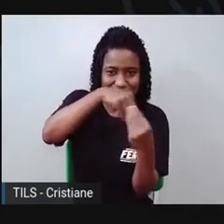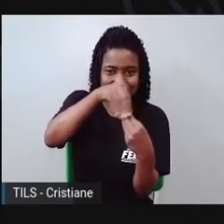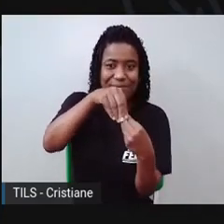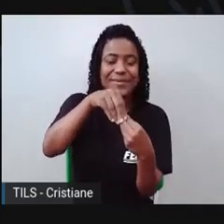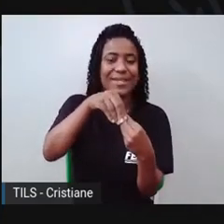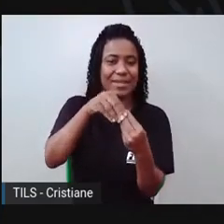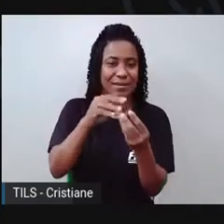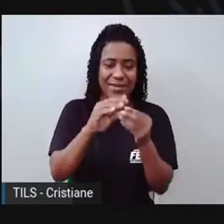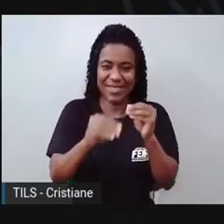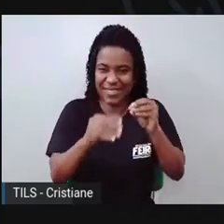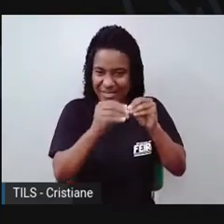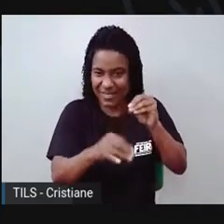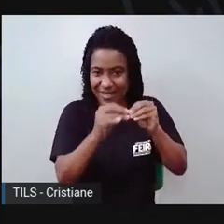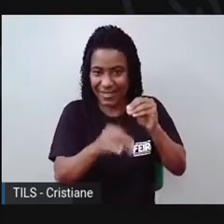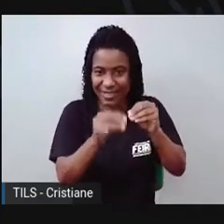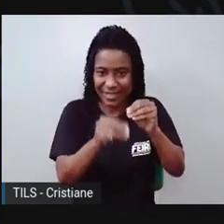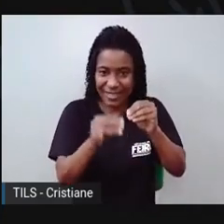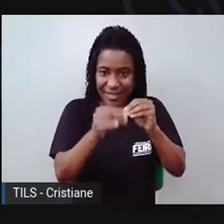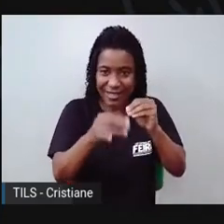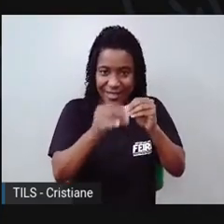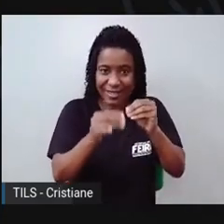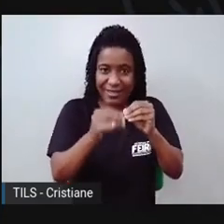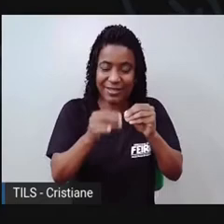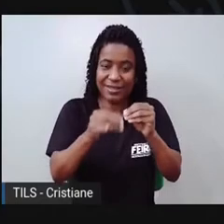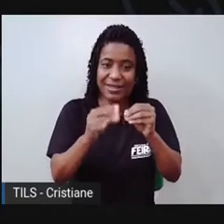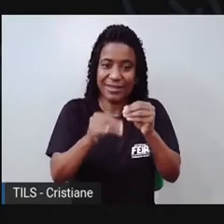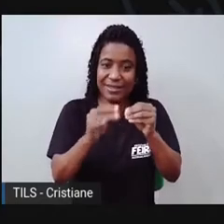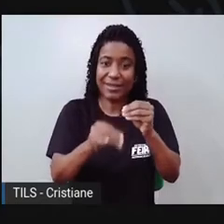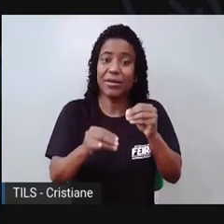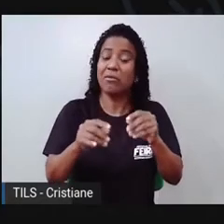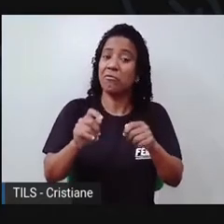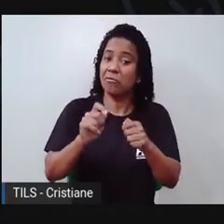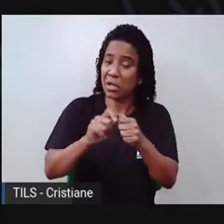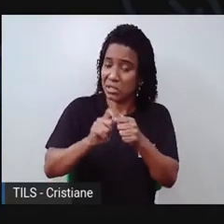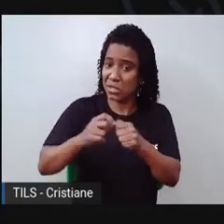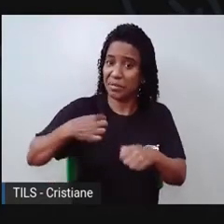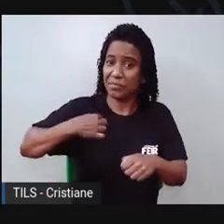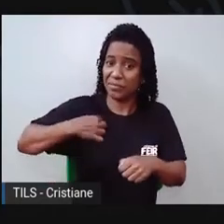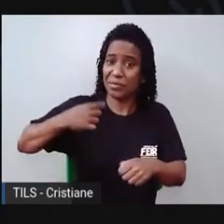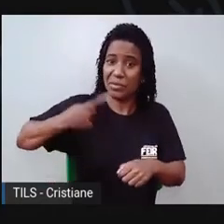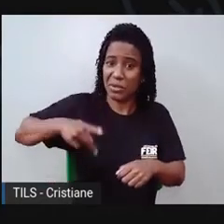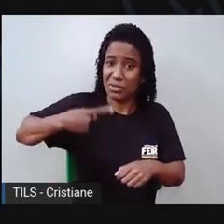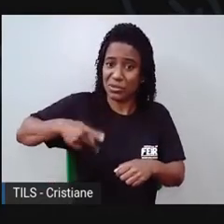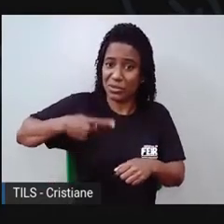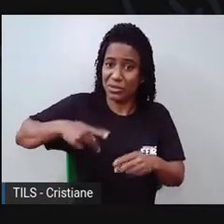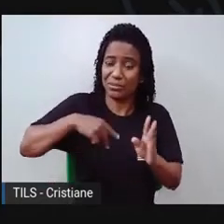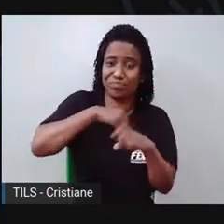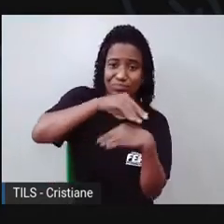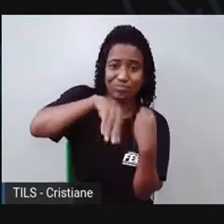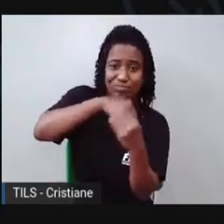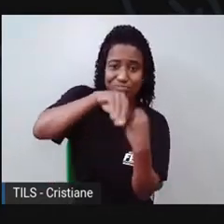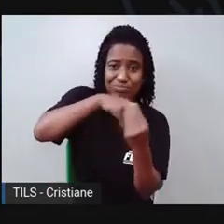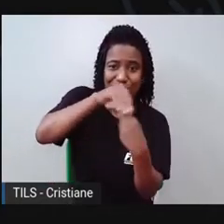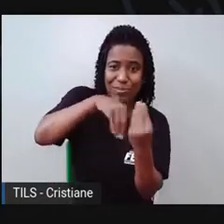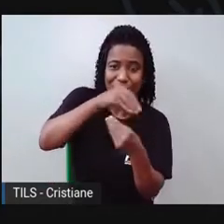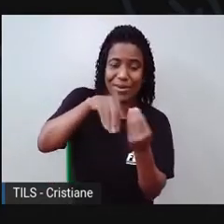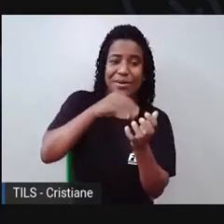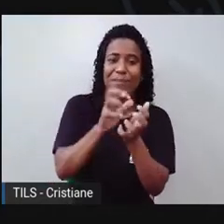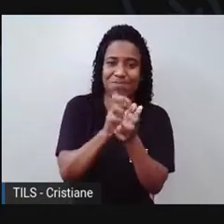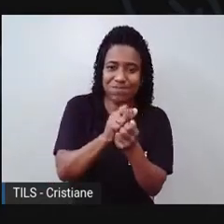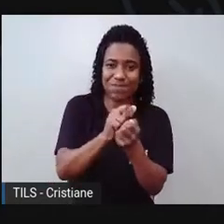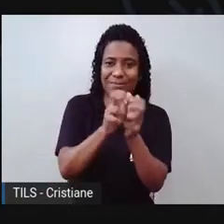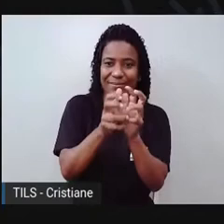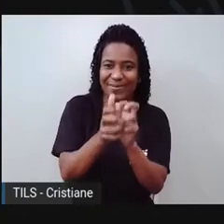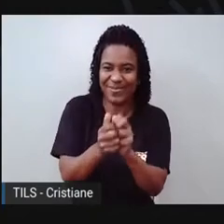machê, eles também faziam, né? Até retalho de tecido ia pelo meio. Aí faziam aquela massa que foi